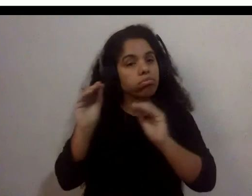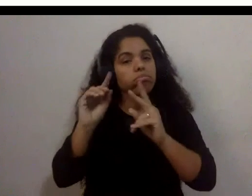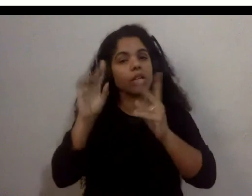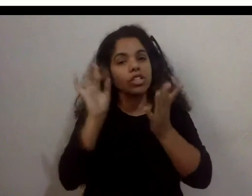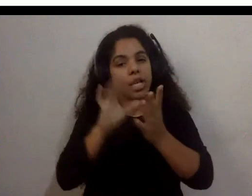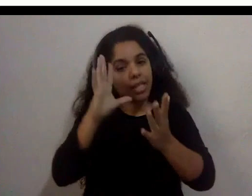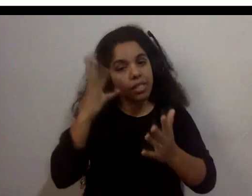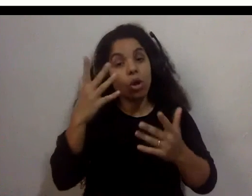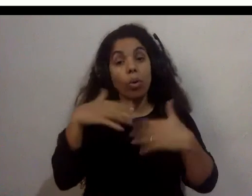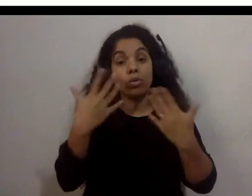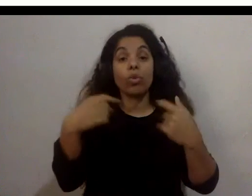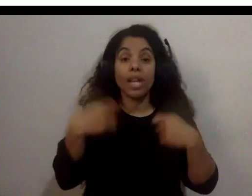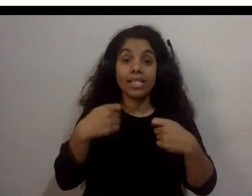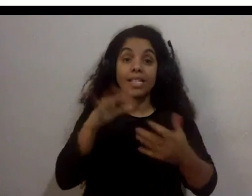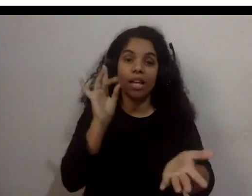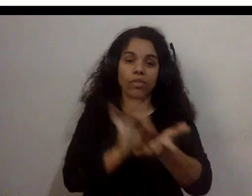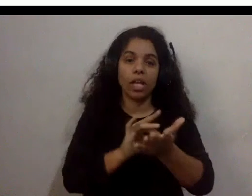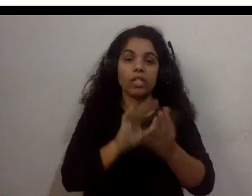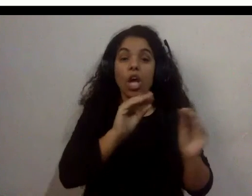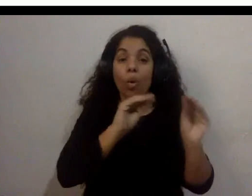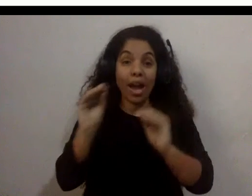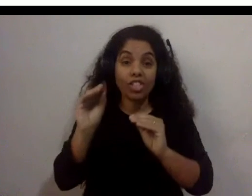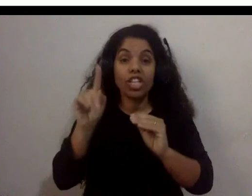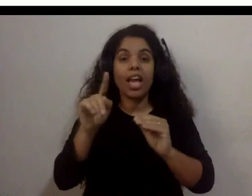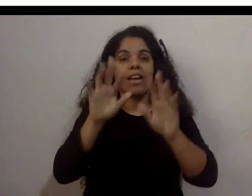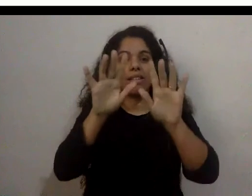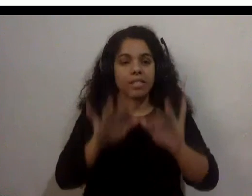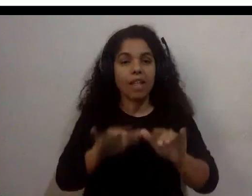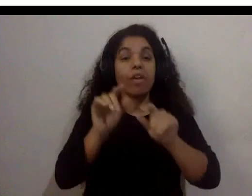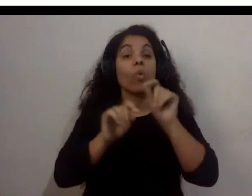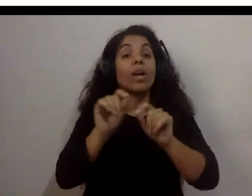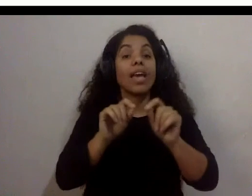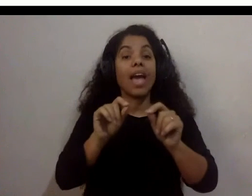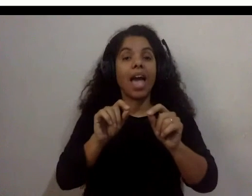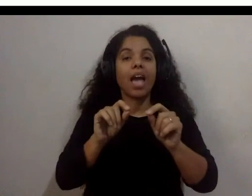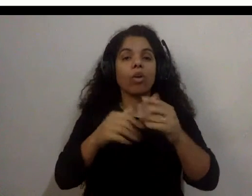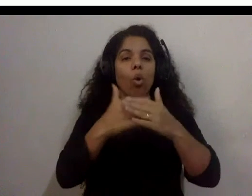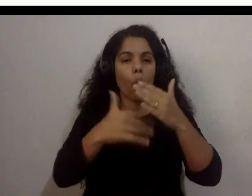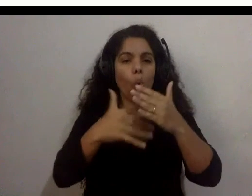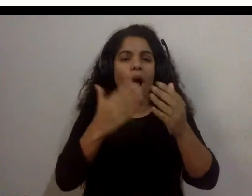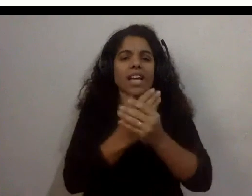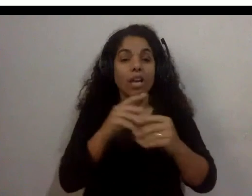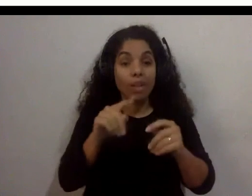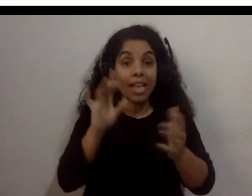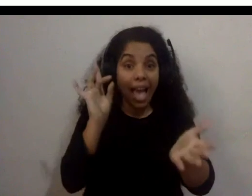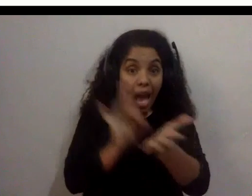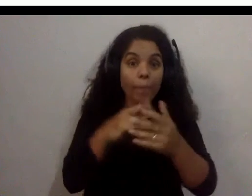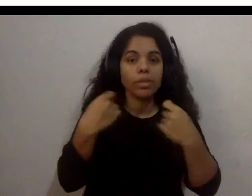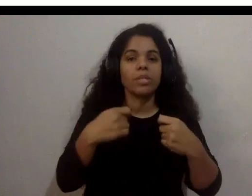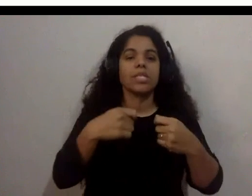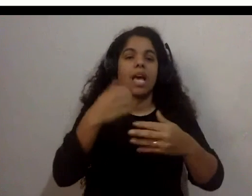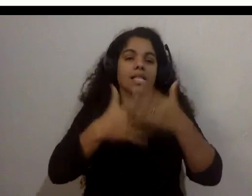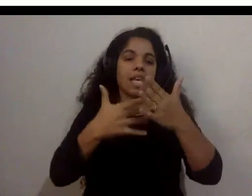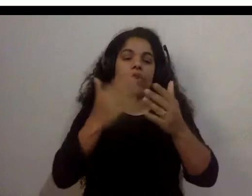realmente necessário, igual foi o caso. Eu adiei a decisão de escrever o que era o arquivo até realmente precisar escrever arquivo. Antes